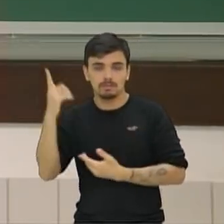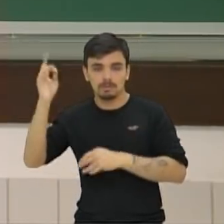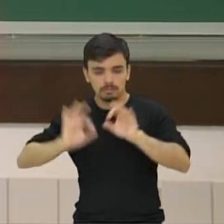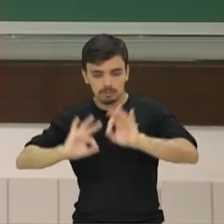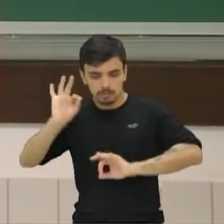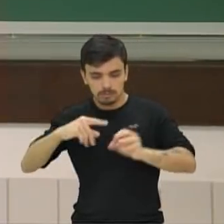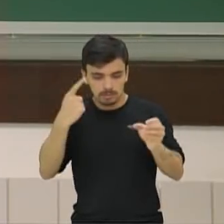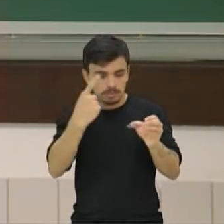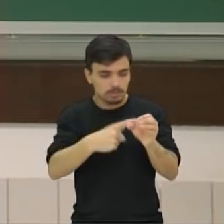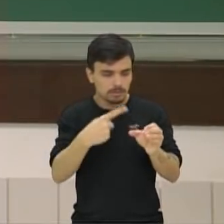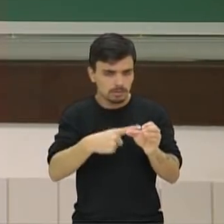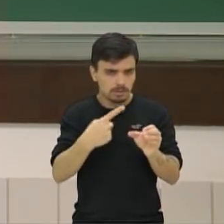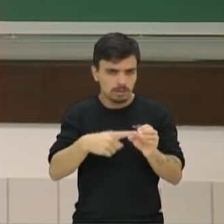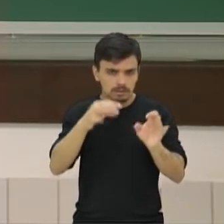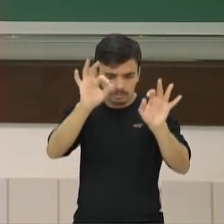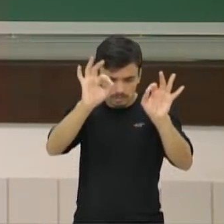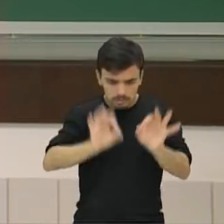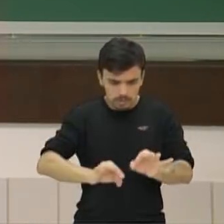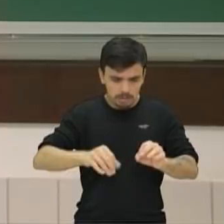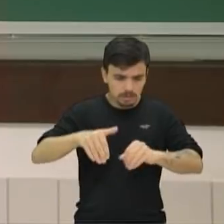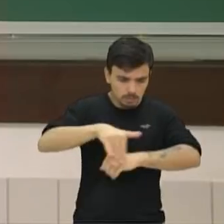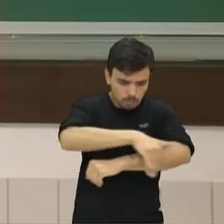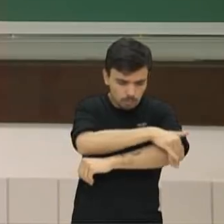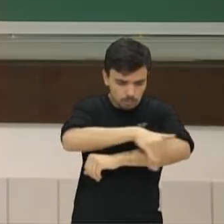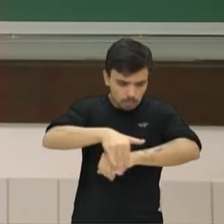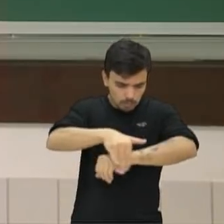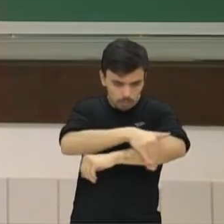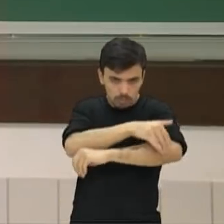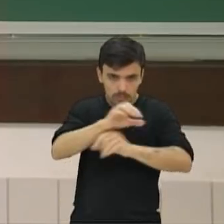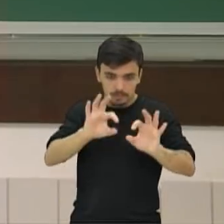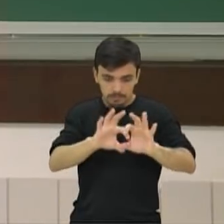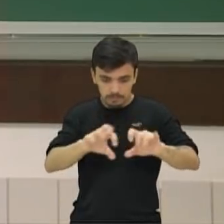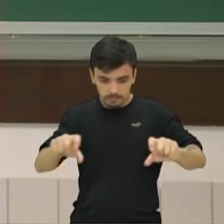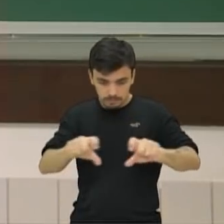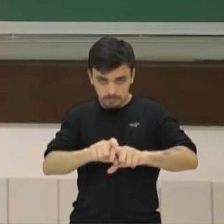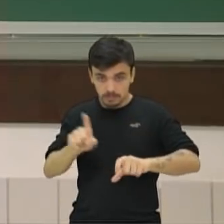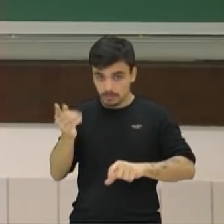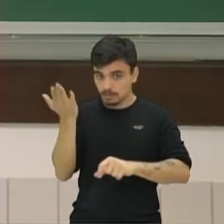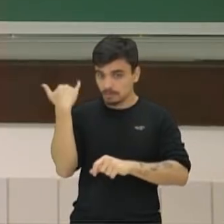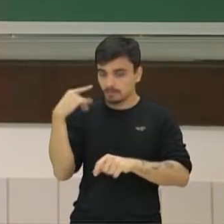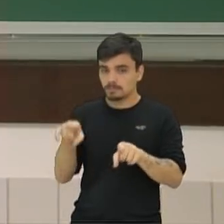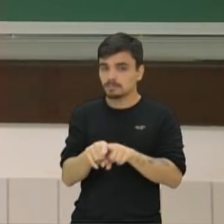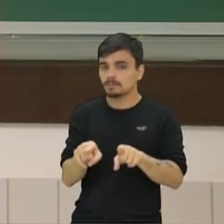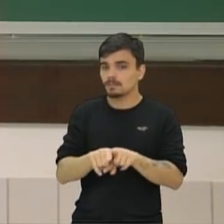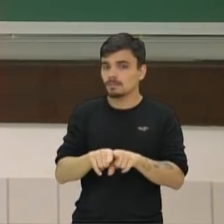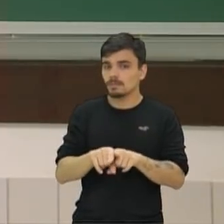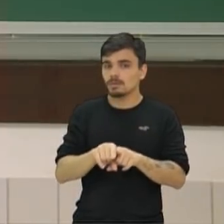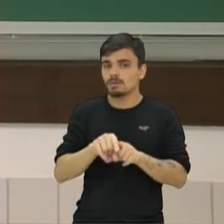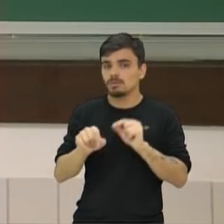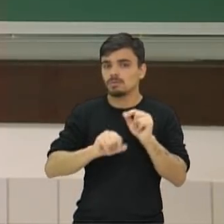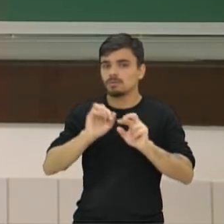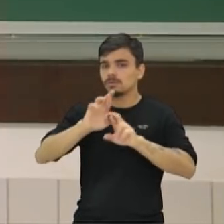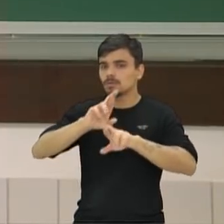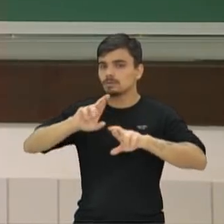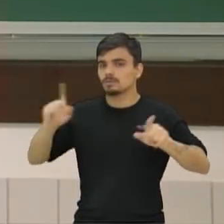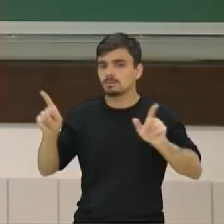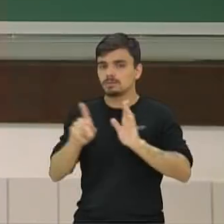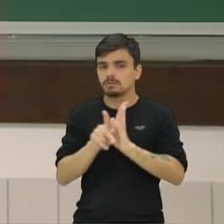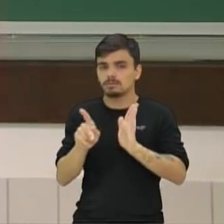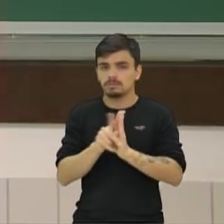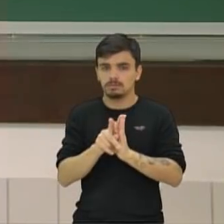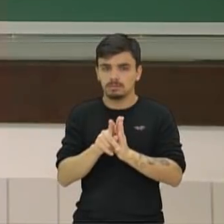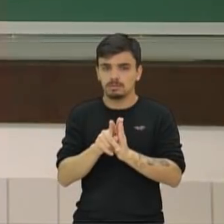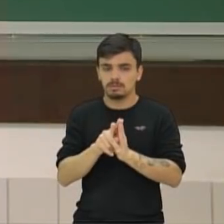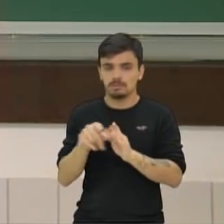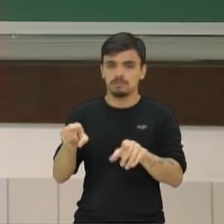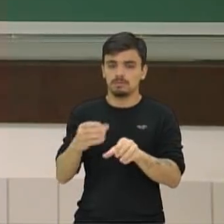bem organizada, com ruas e sentido de ruas, imagine, naquela época. E com a diferenciação do cano